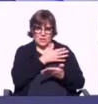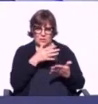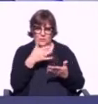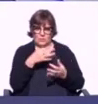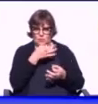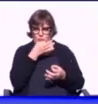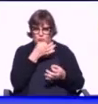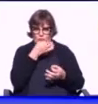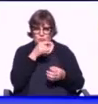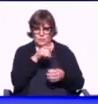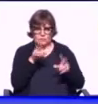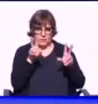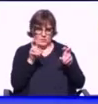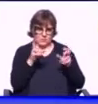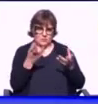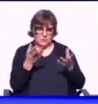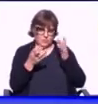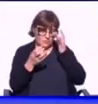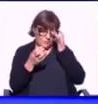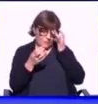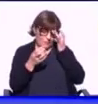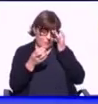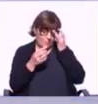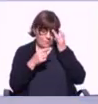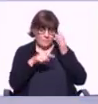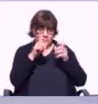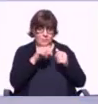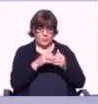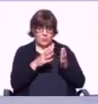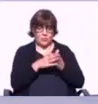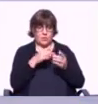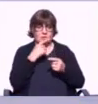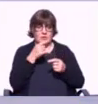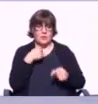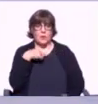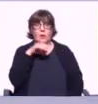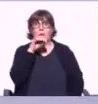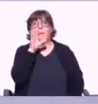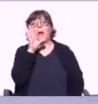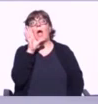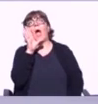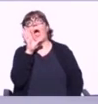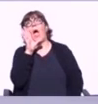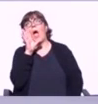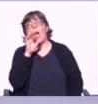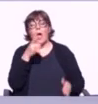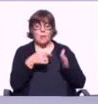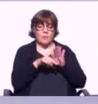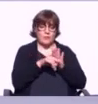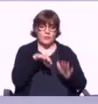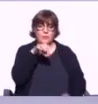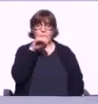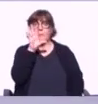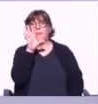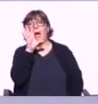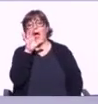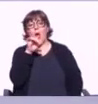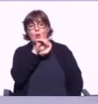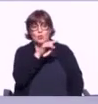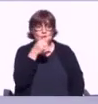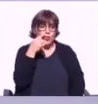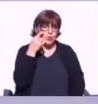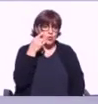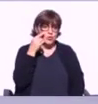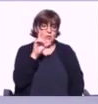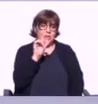relativamente a estes elementos. Olha, primeiro que tudo, deixa-me só dizer que estou espantado, profundamente espantado, quer com o teu conhecimento,